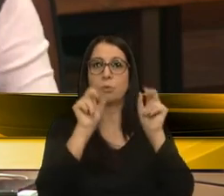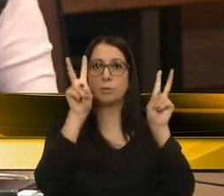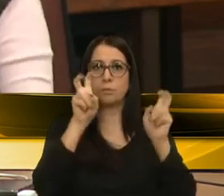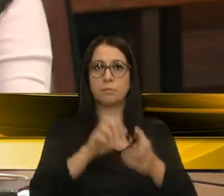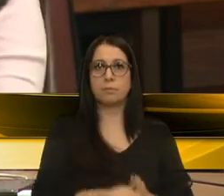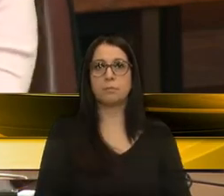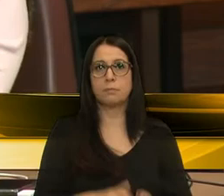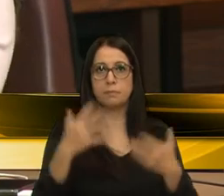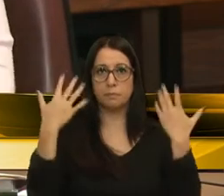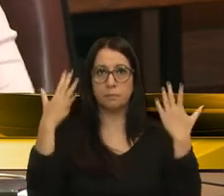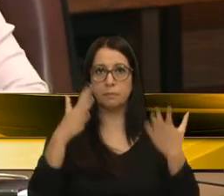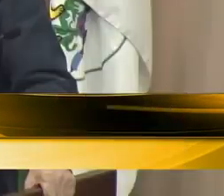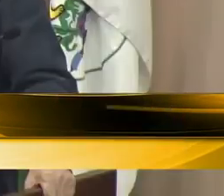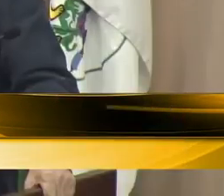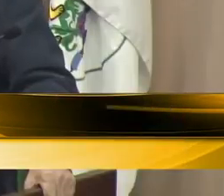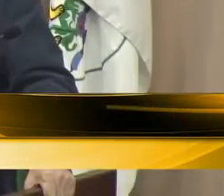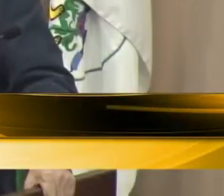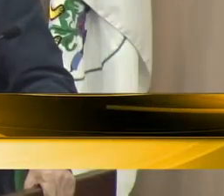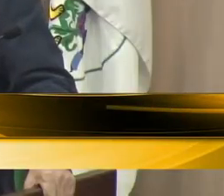Parabéns.